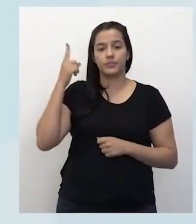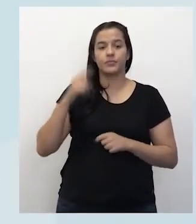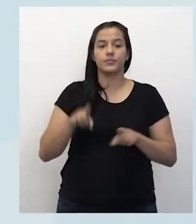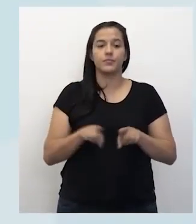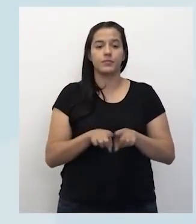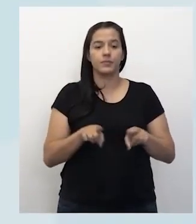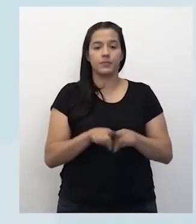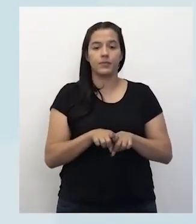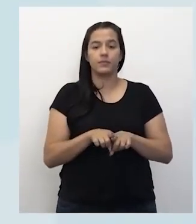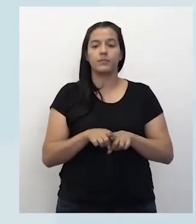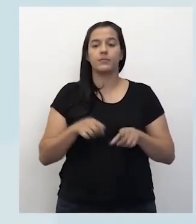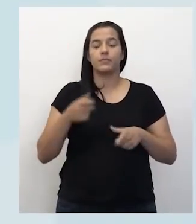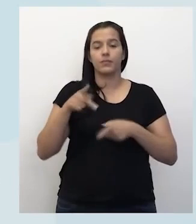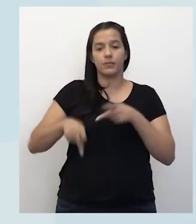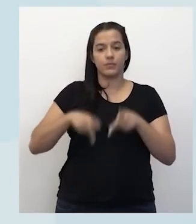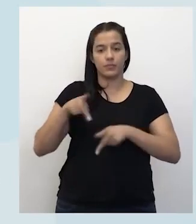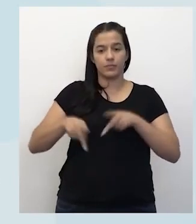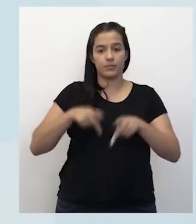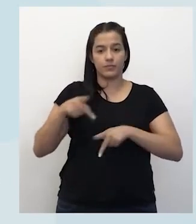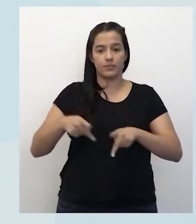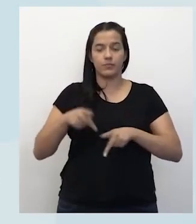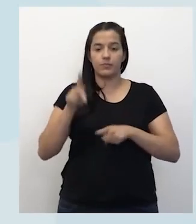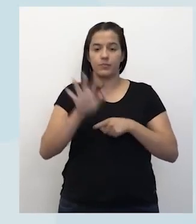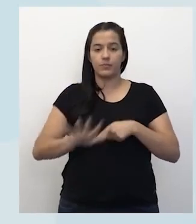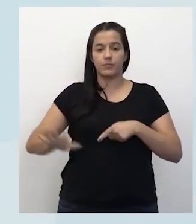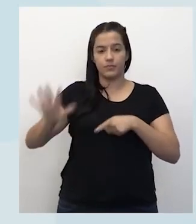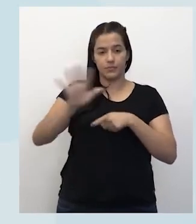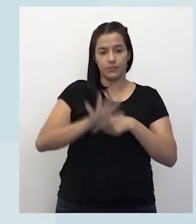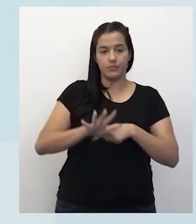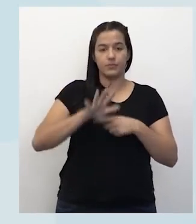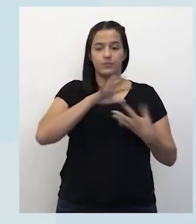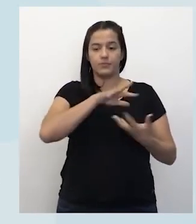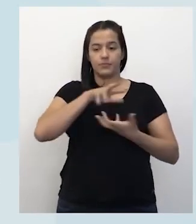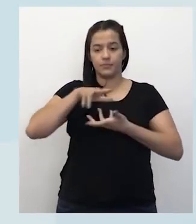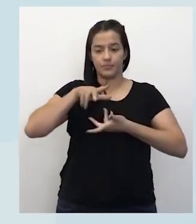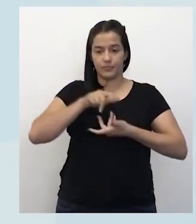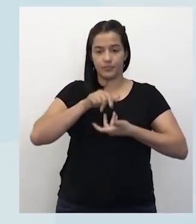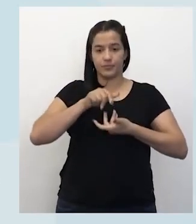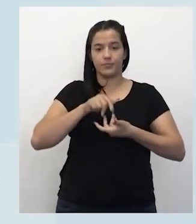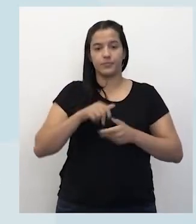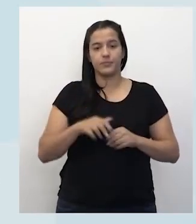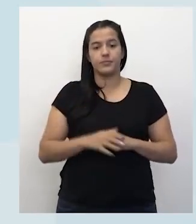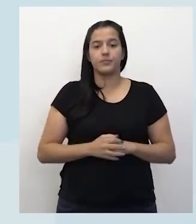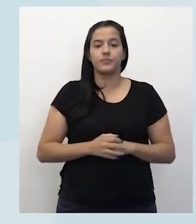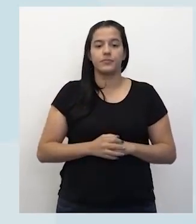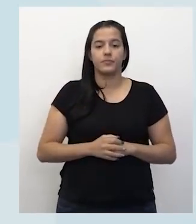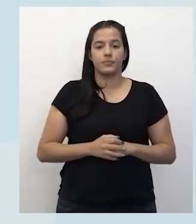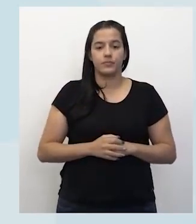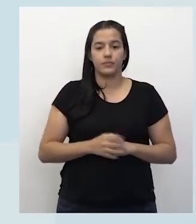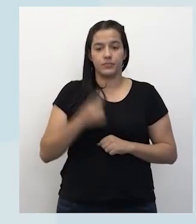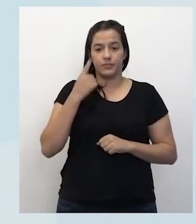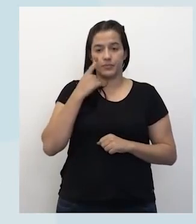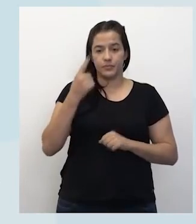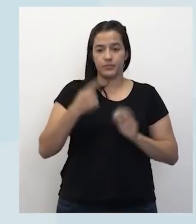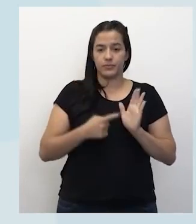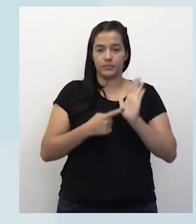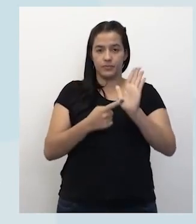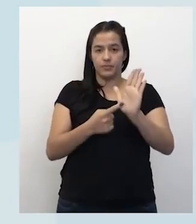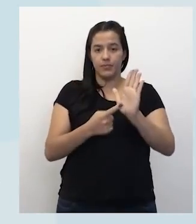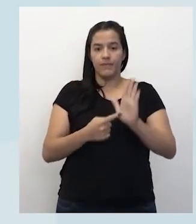aí a densidade populacional em regiões do globo, habitantes por quilômetro quadrado. Eu vou mostrar